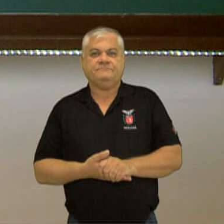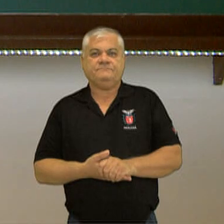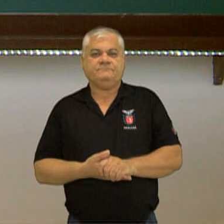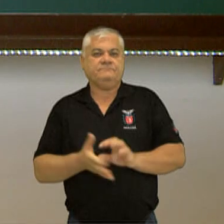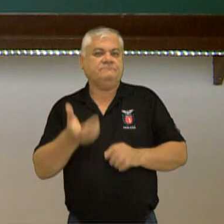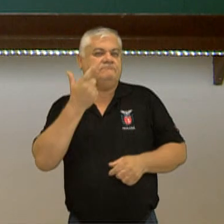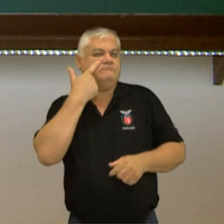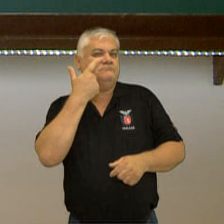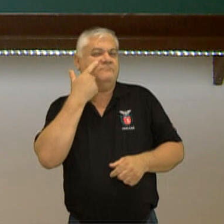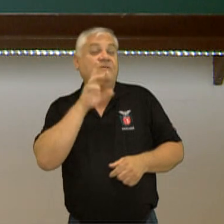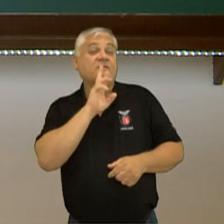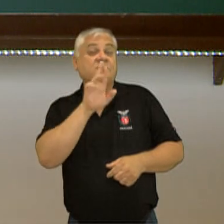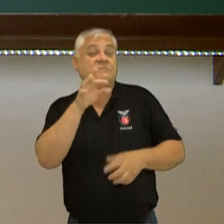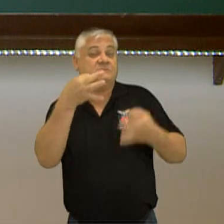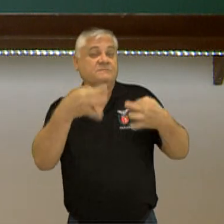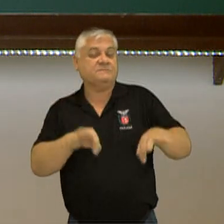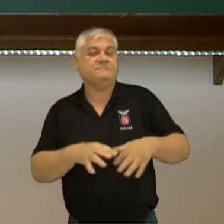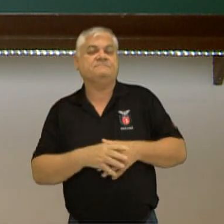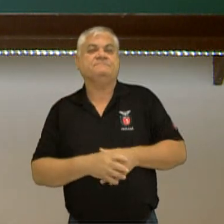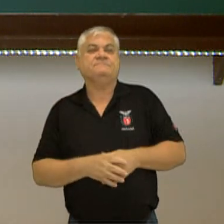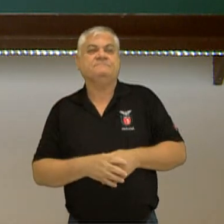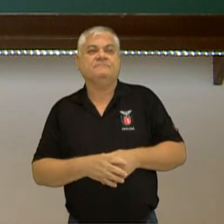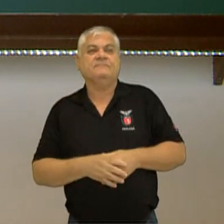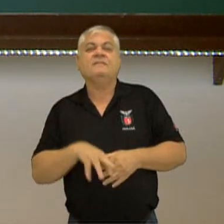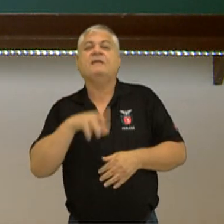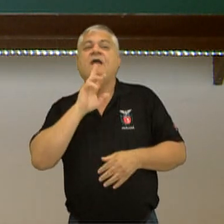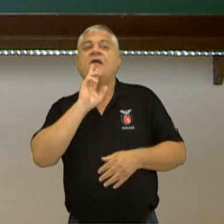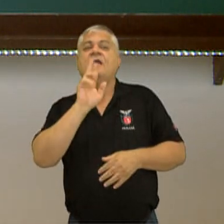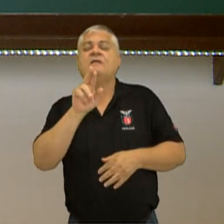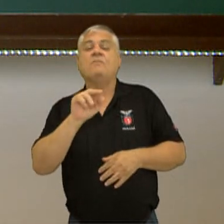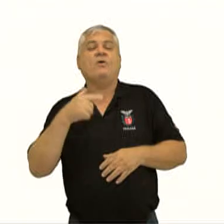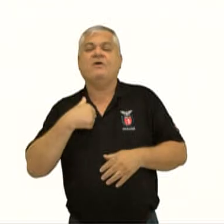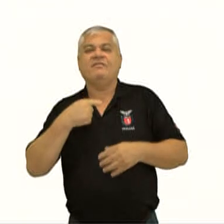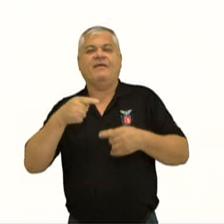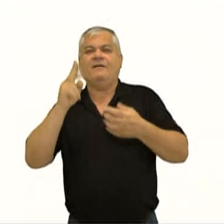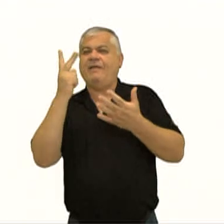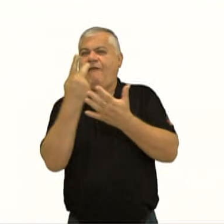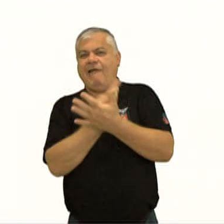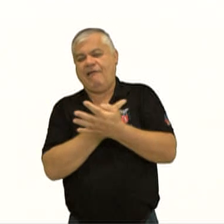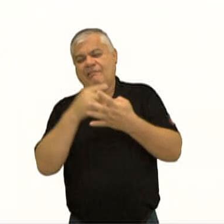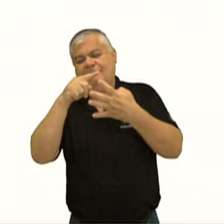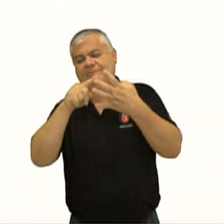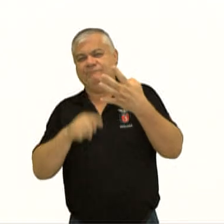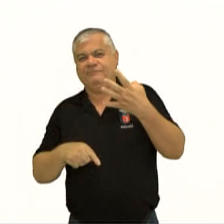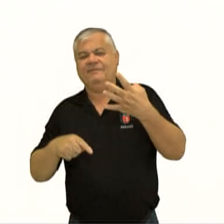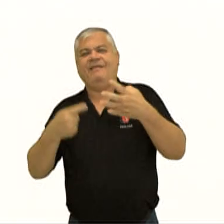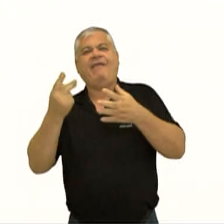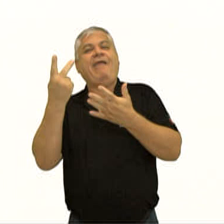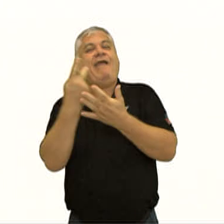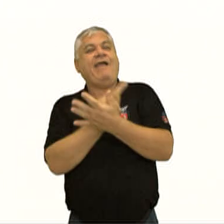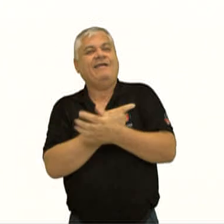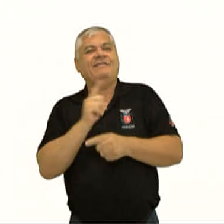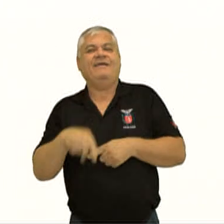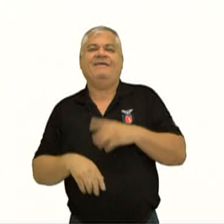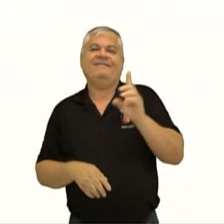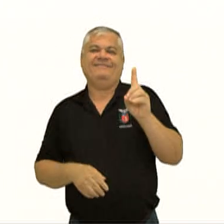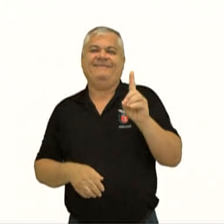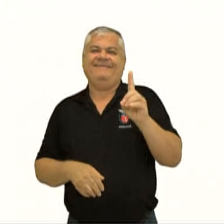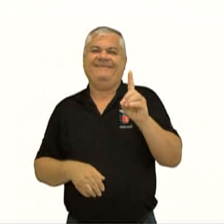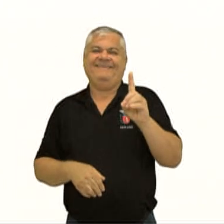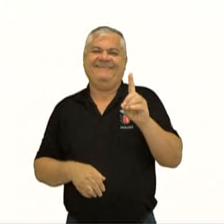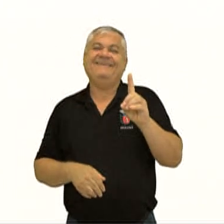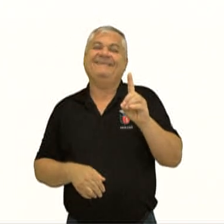Vamos conferir a resposta correta? Então, a resposta correta do que não corresponde a uma forma de eliminação é a letra